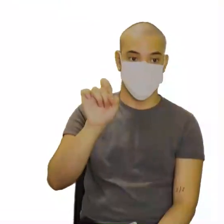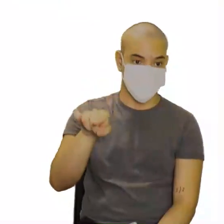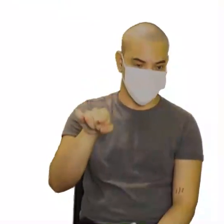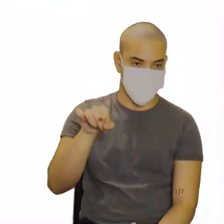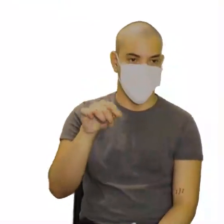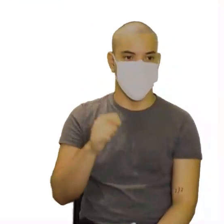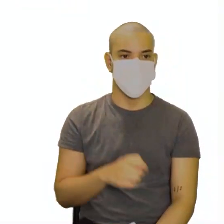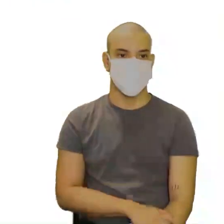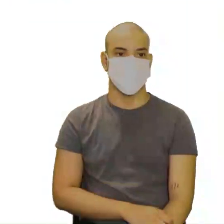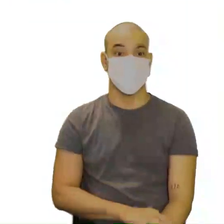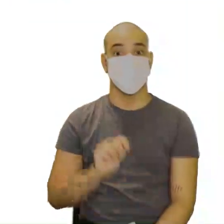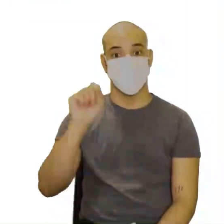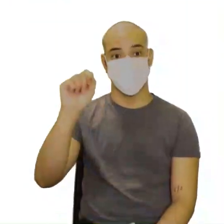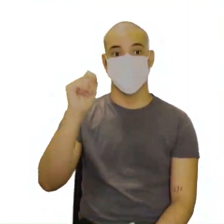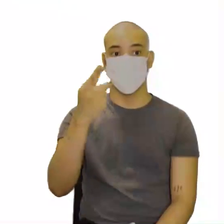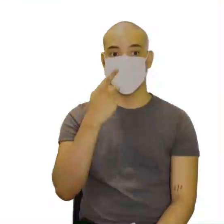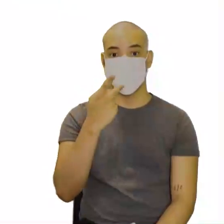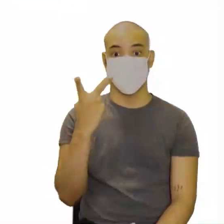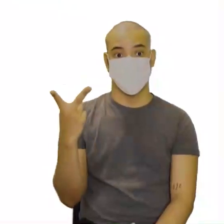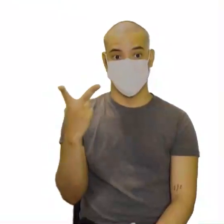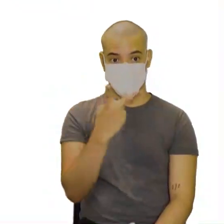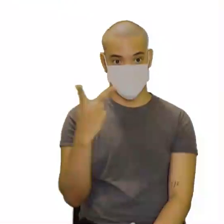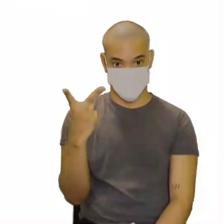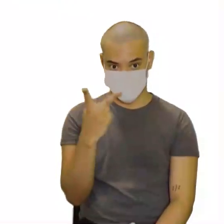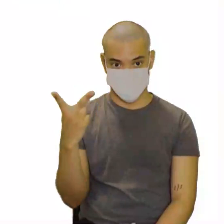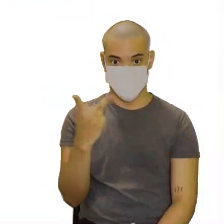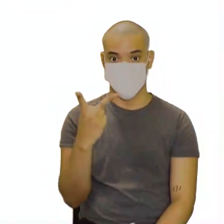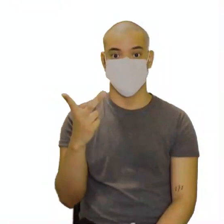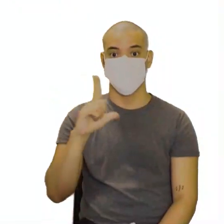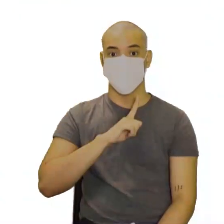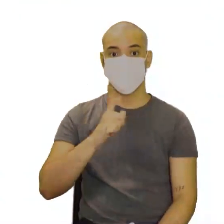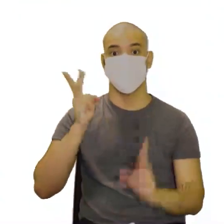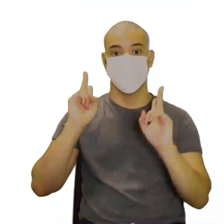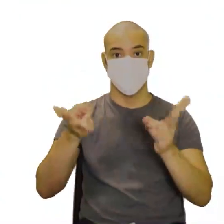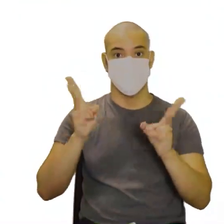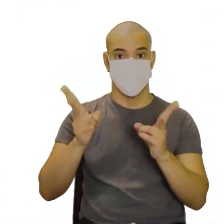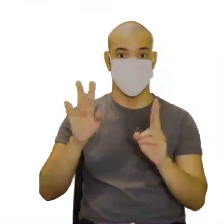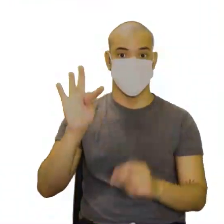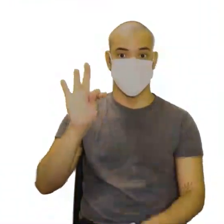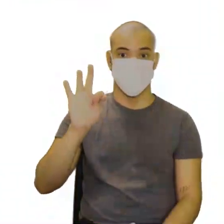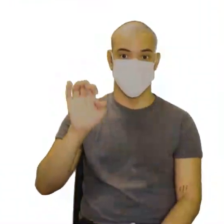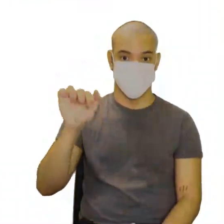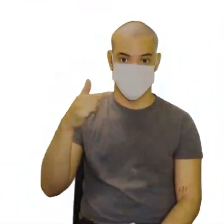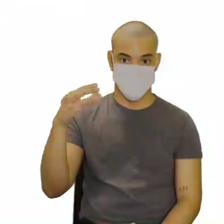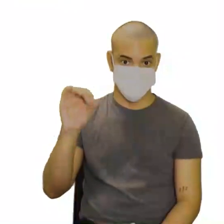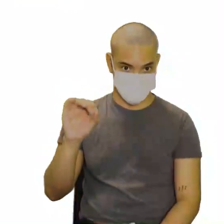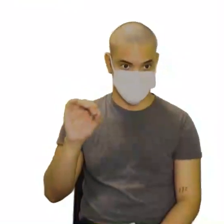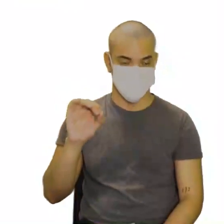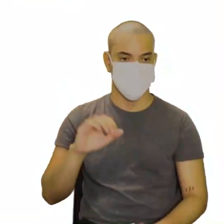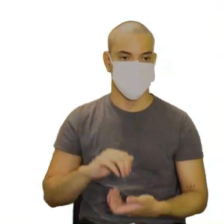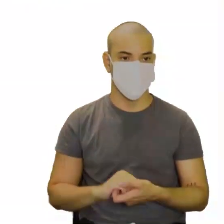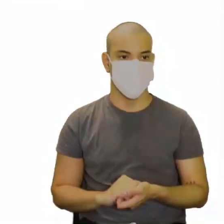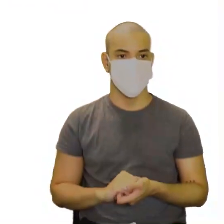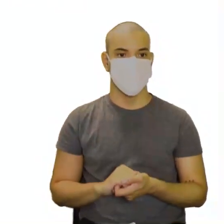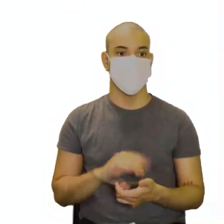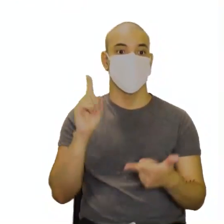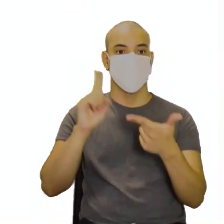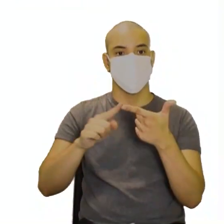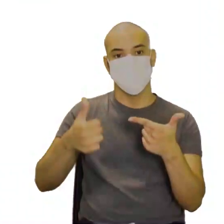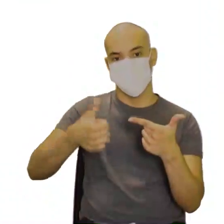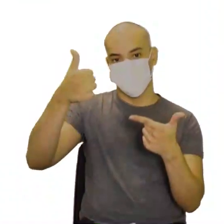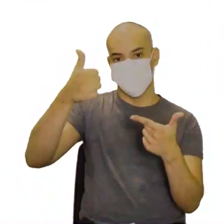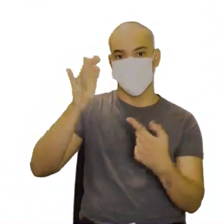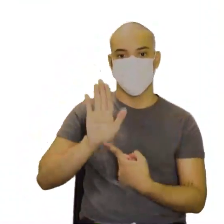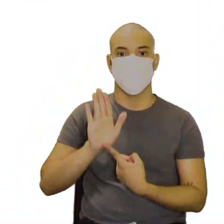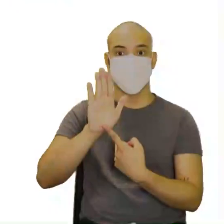alternativas. Olha só, na letra A ela fala que ambos os arranjos fornecem a mesma tensão. Aqui fala que o primeiro arranjo